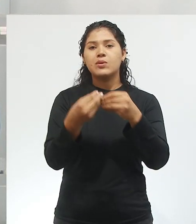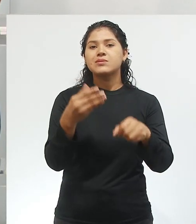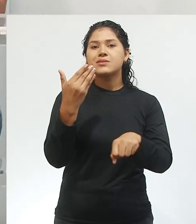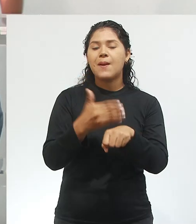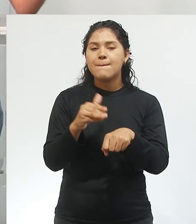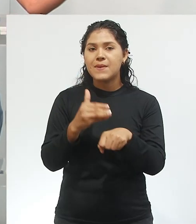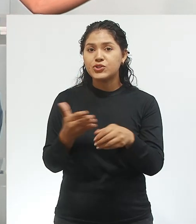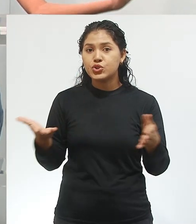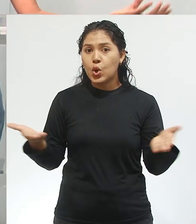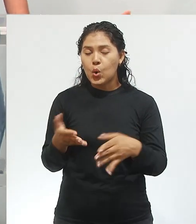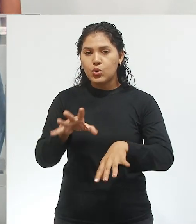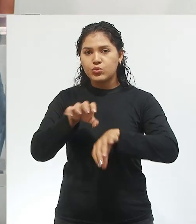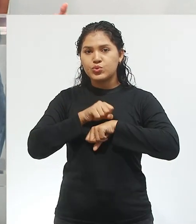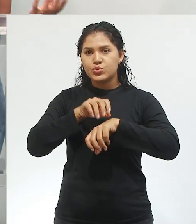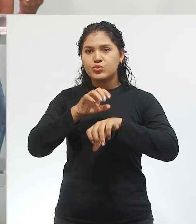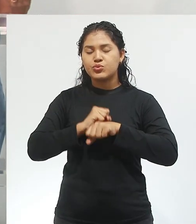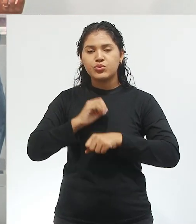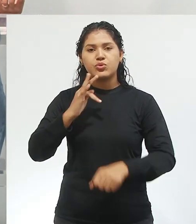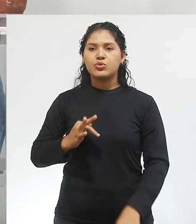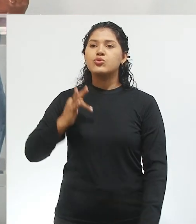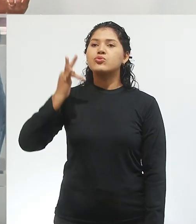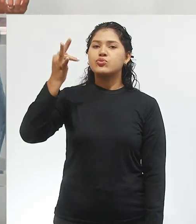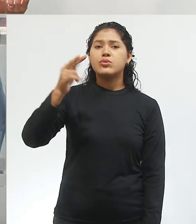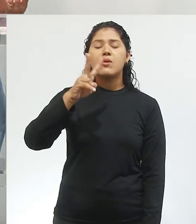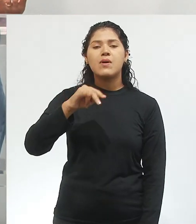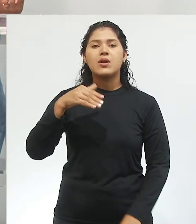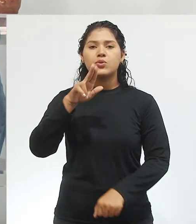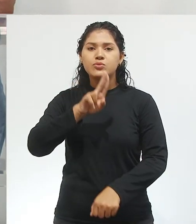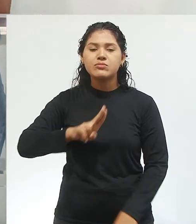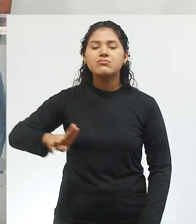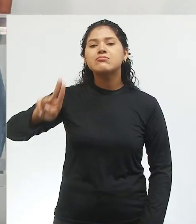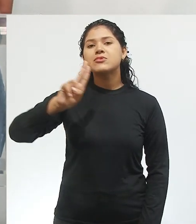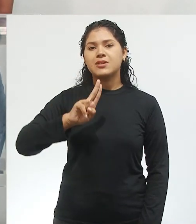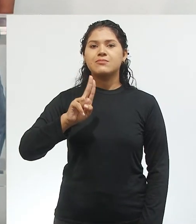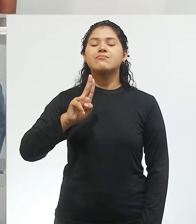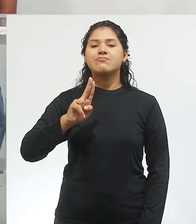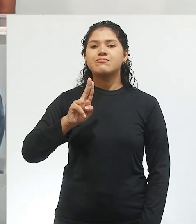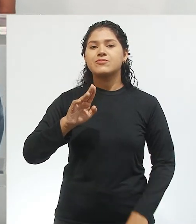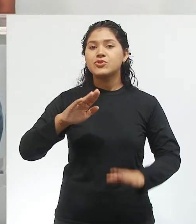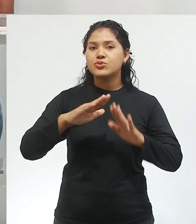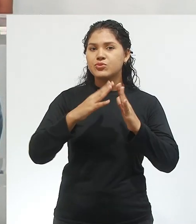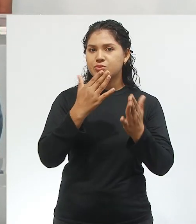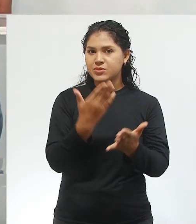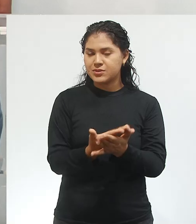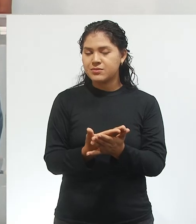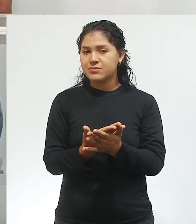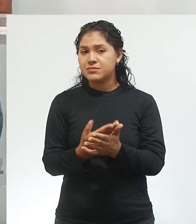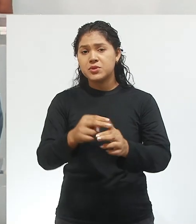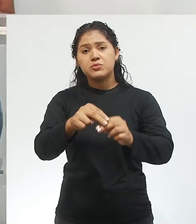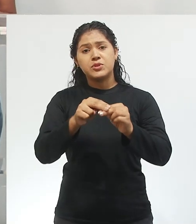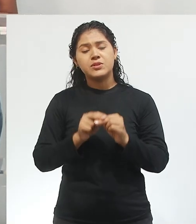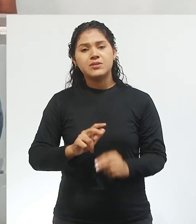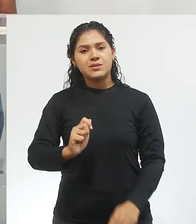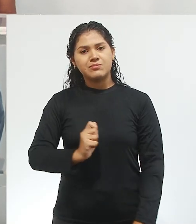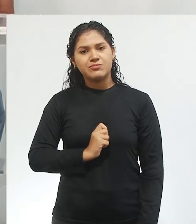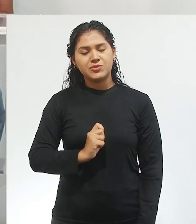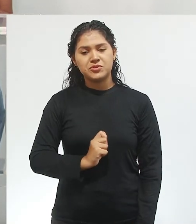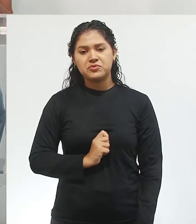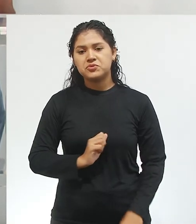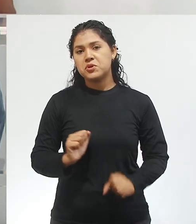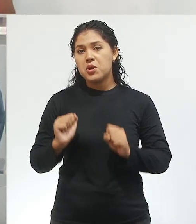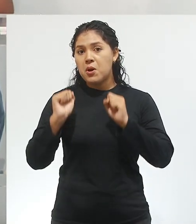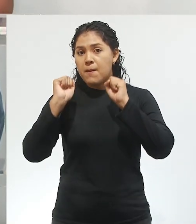manifestações desses conceitos que foram abordados ao longo da disciplina. E a importância que a antropologia